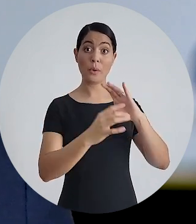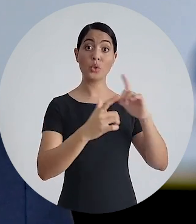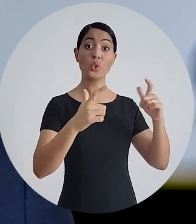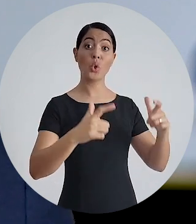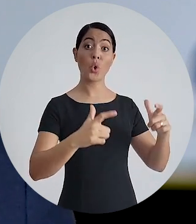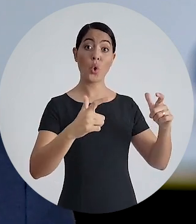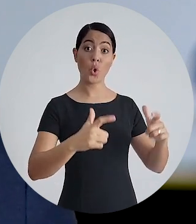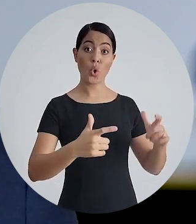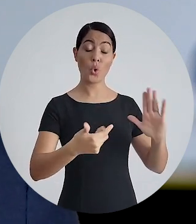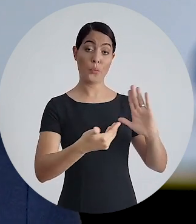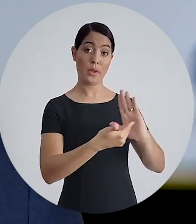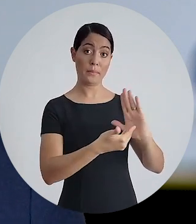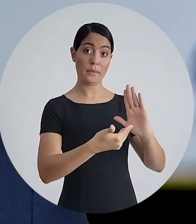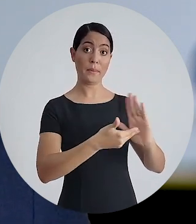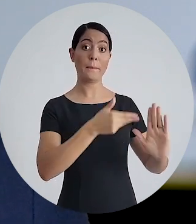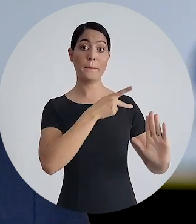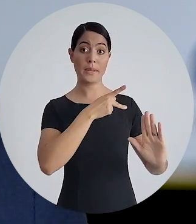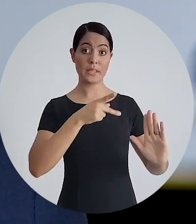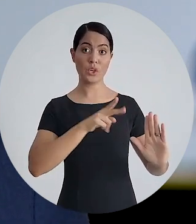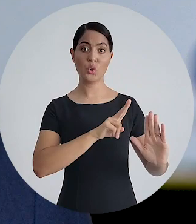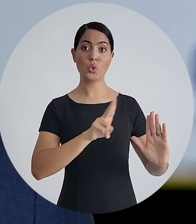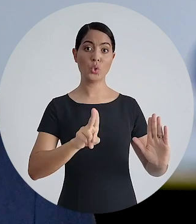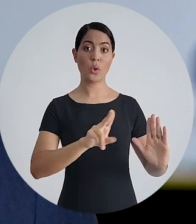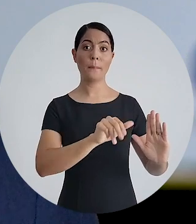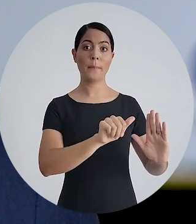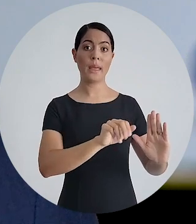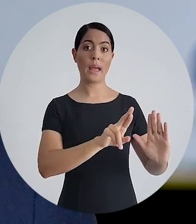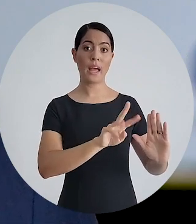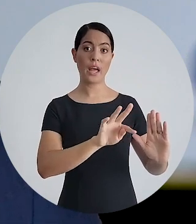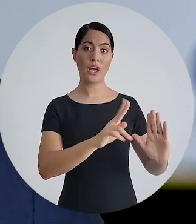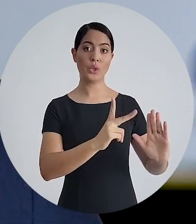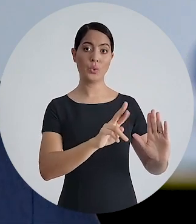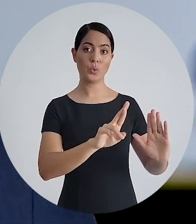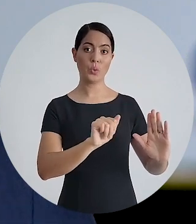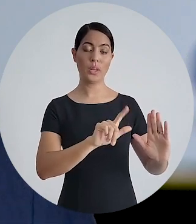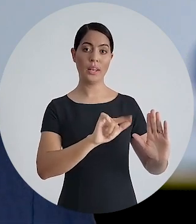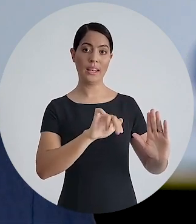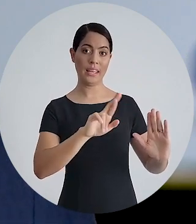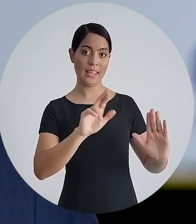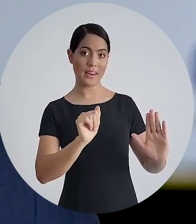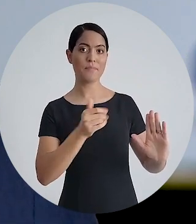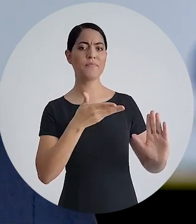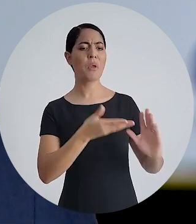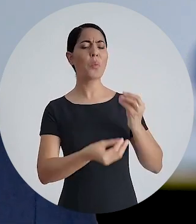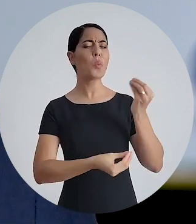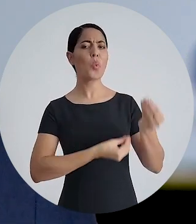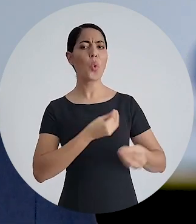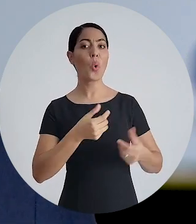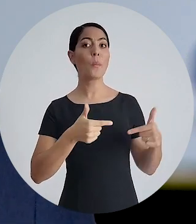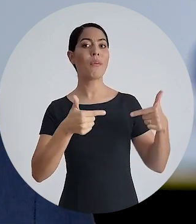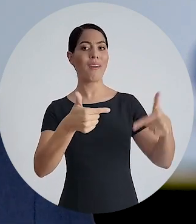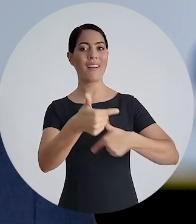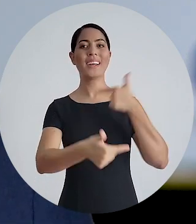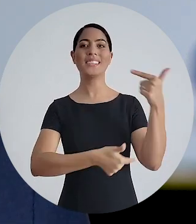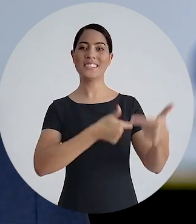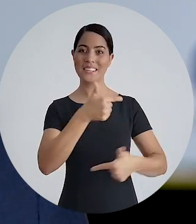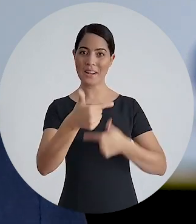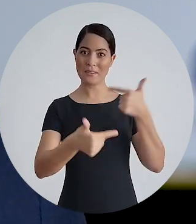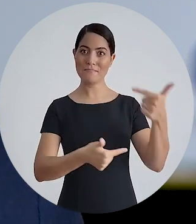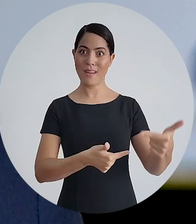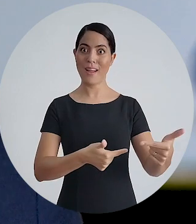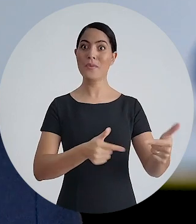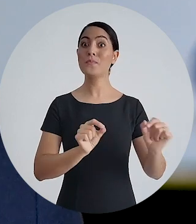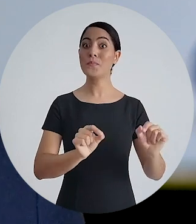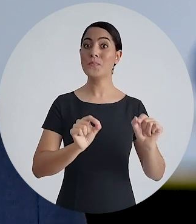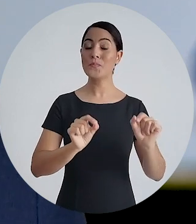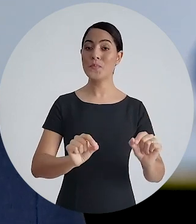dos Deputados, Arthur Lira, parabenizando a iniciativa de criação de um grupo de trabalho para a elaboração do projeto do novo